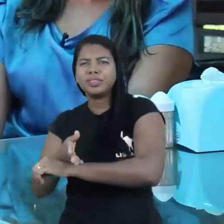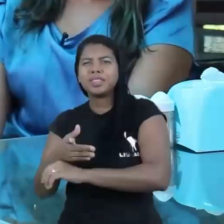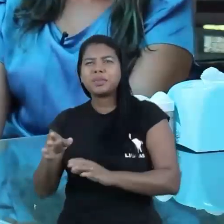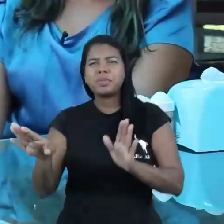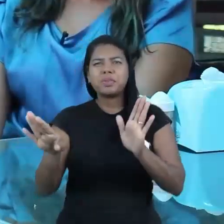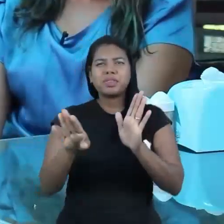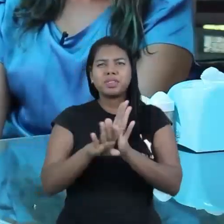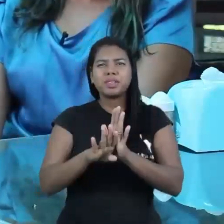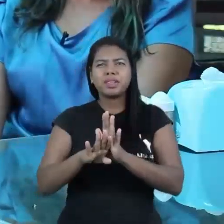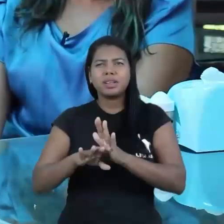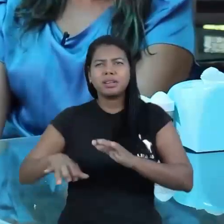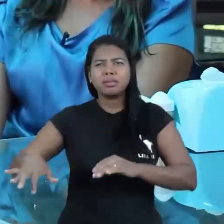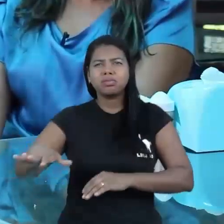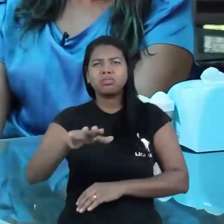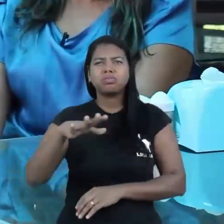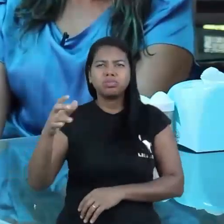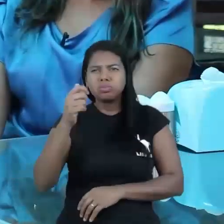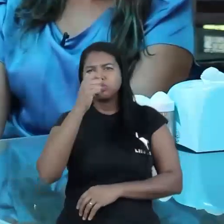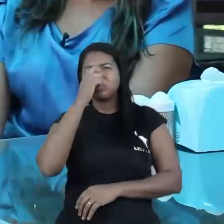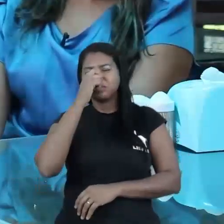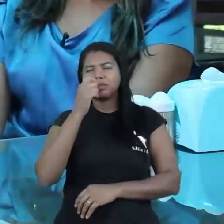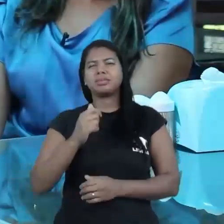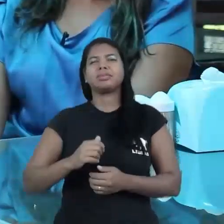culinária nordestina, uns pratos mais